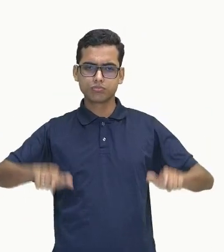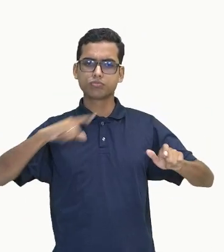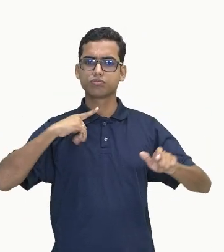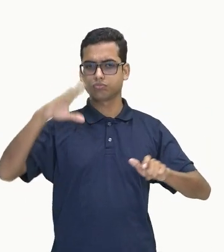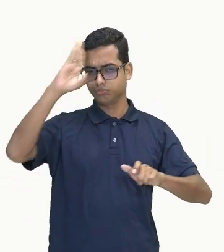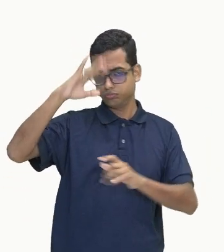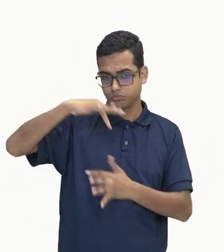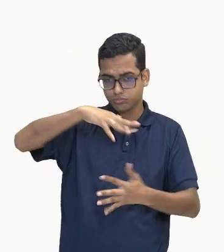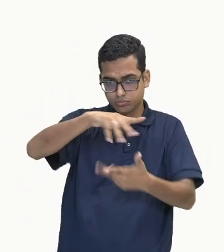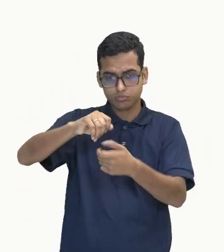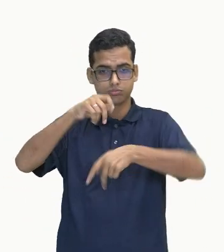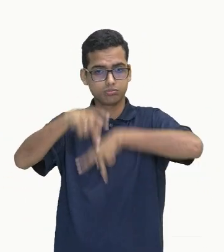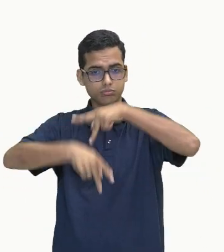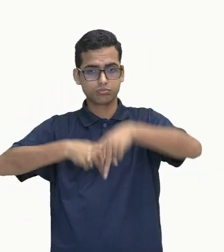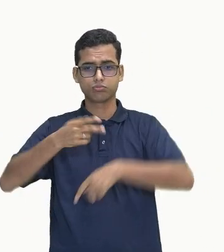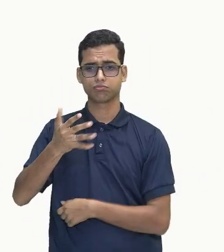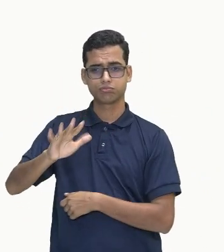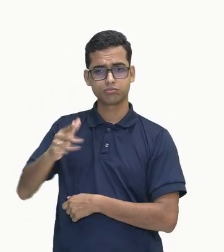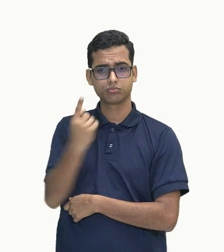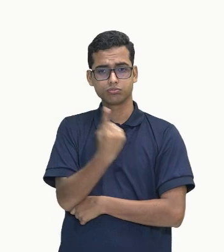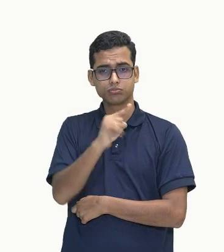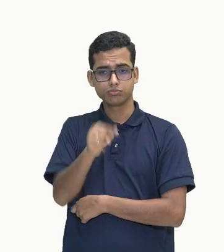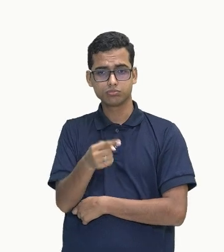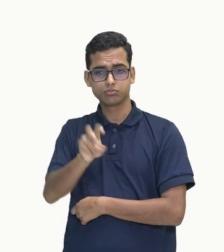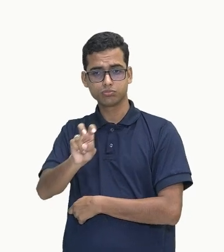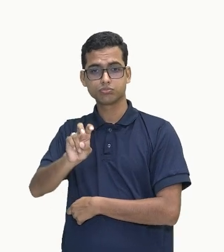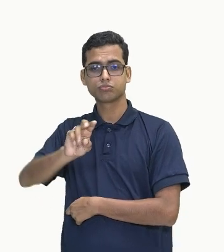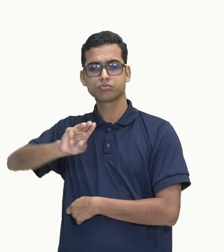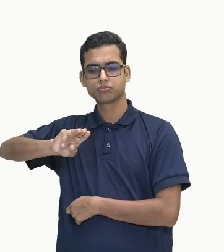uma população aí de aproximadamente cerca de